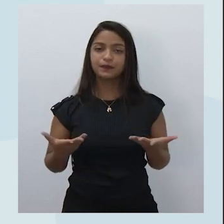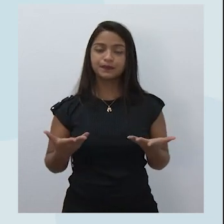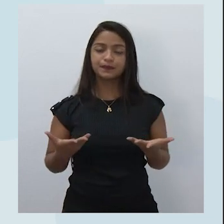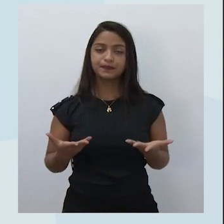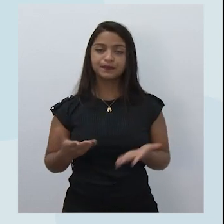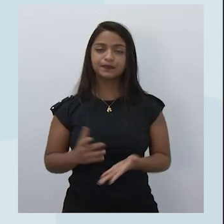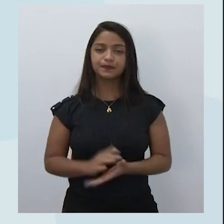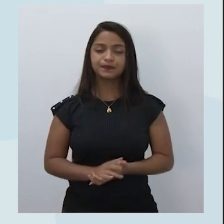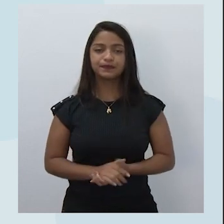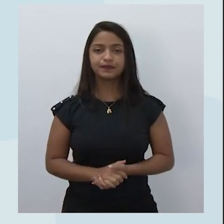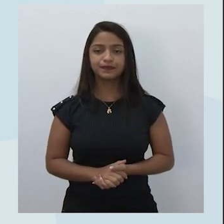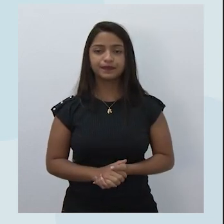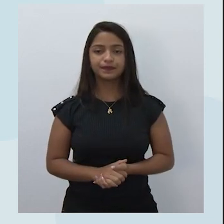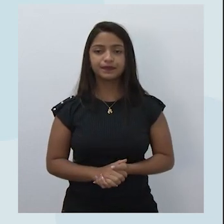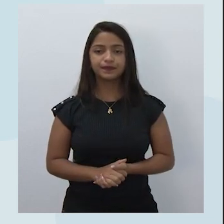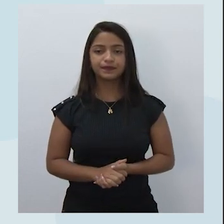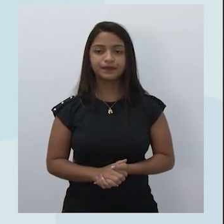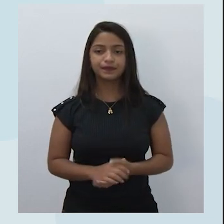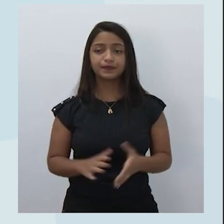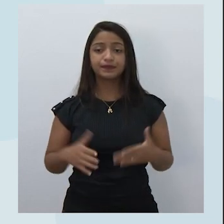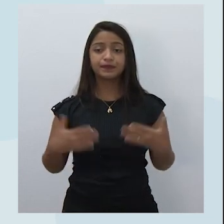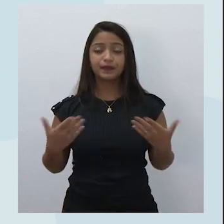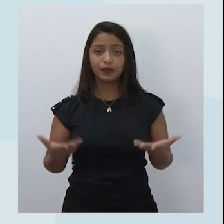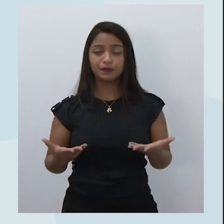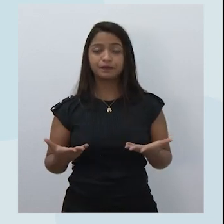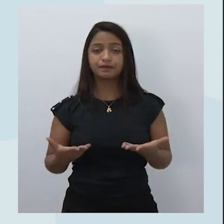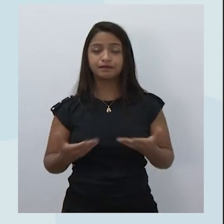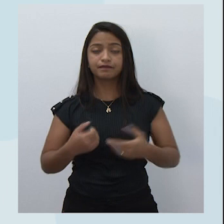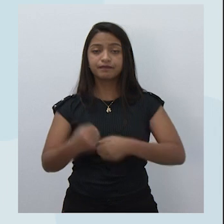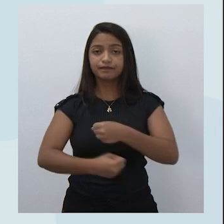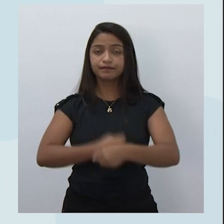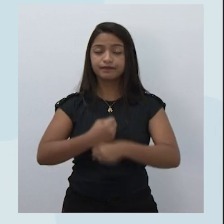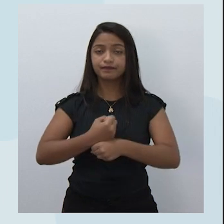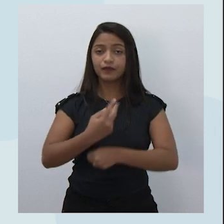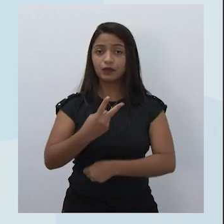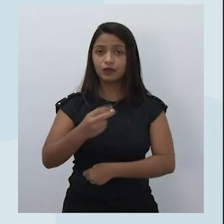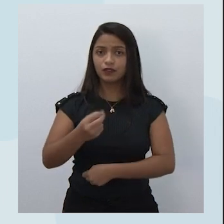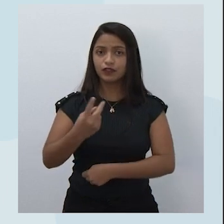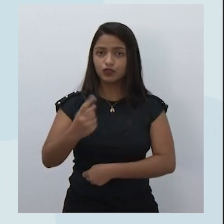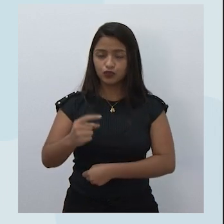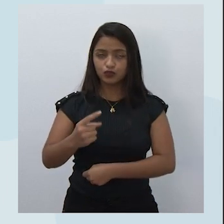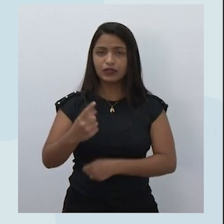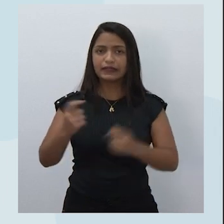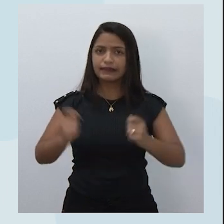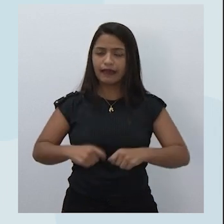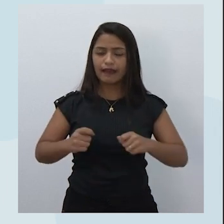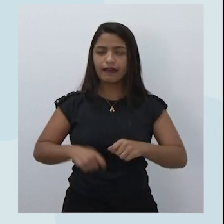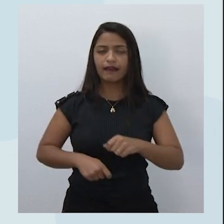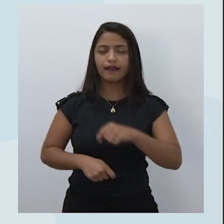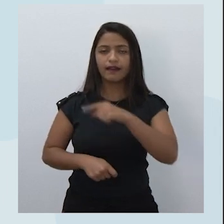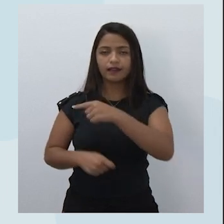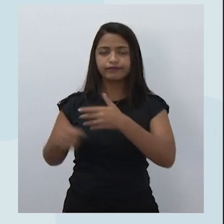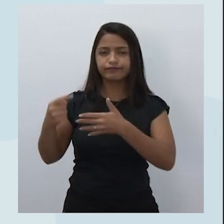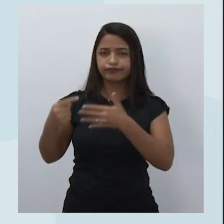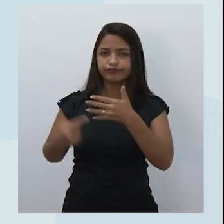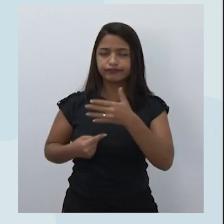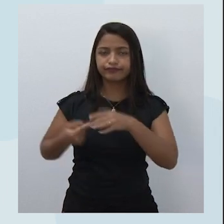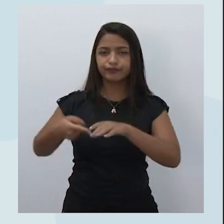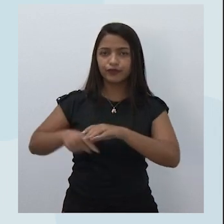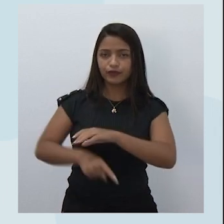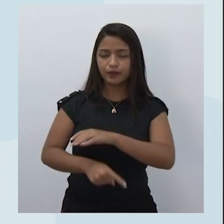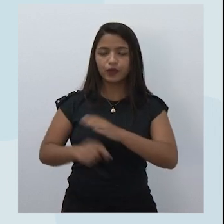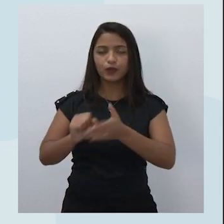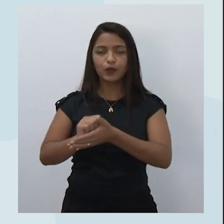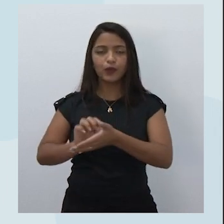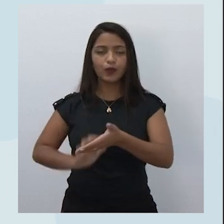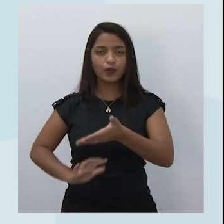Então, qual a ação que teremos, né, em 2021 para implementarmos o aprofundamento